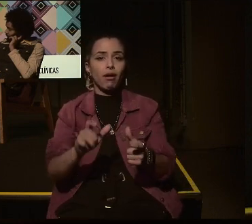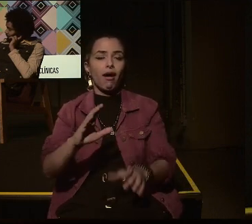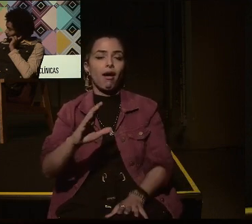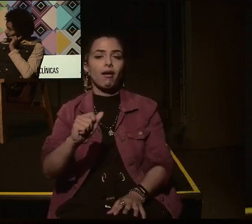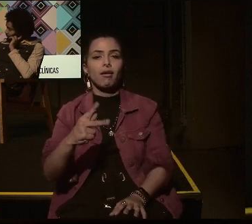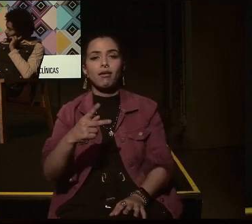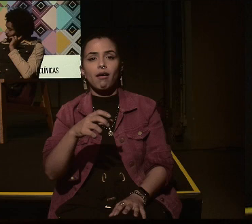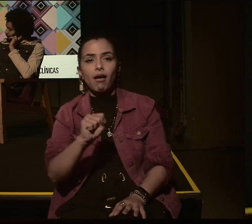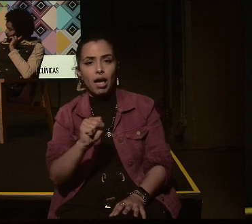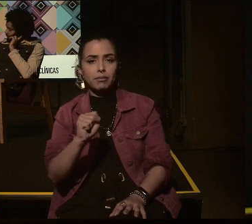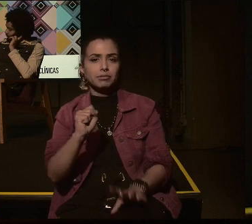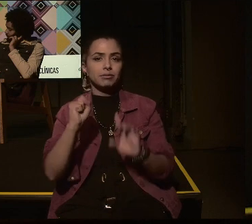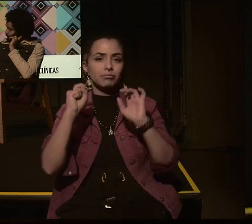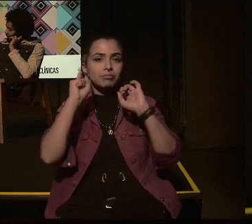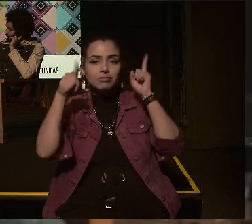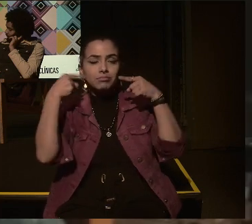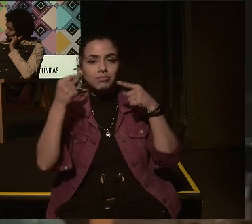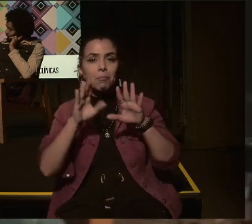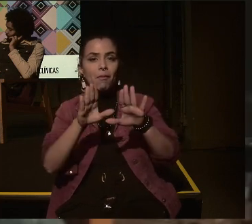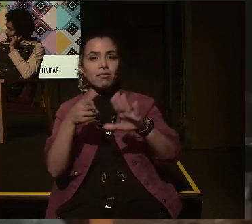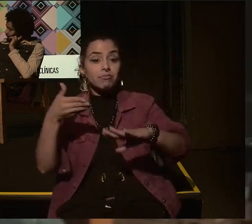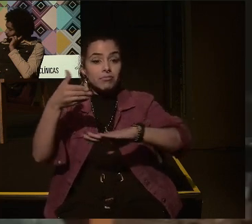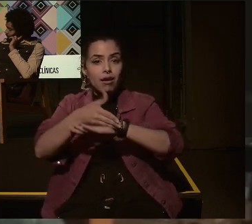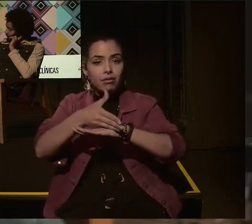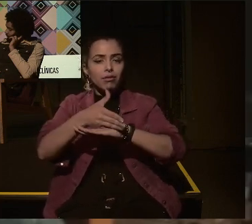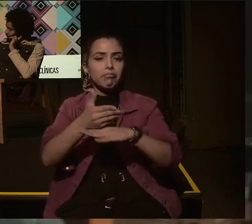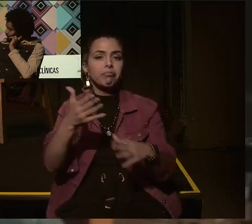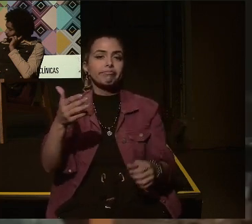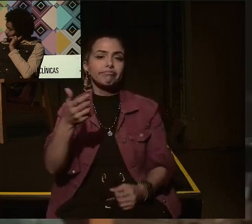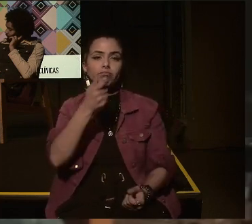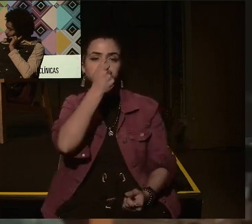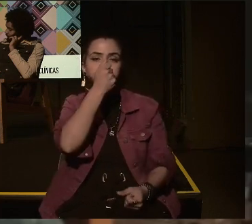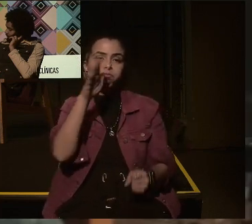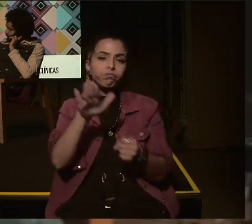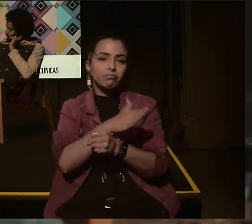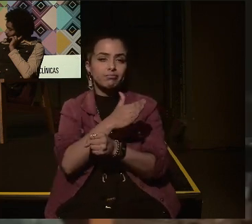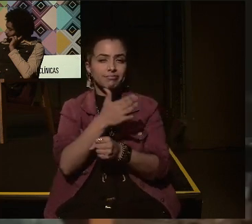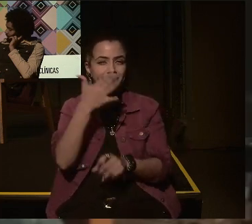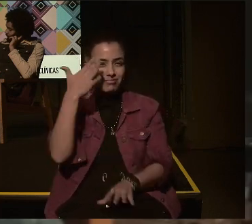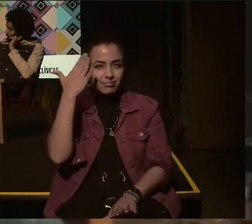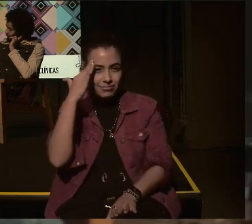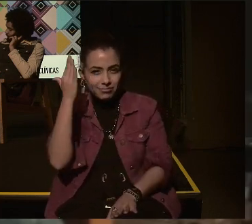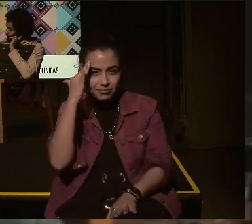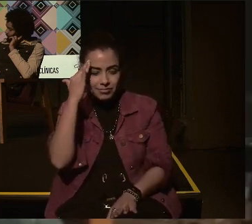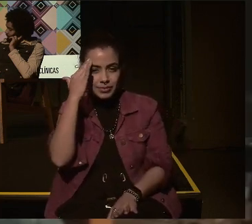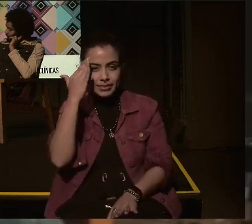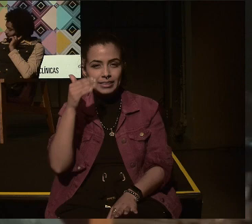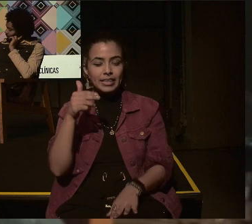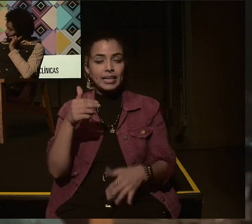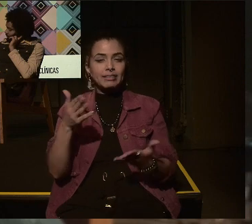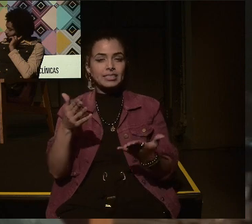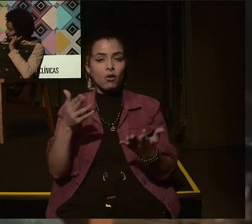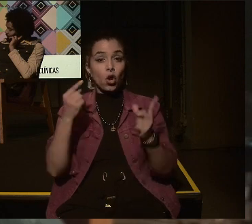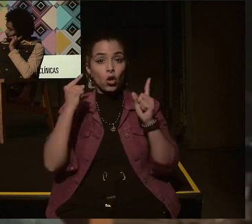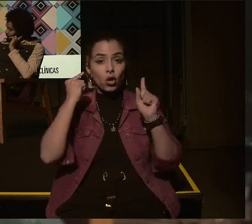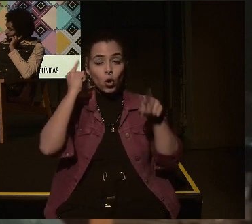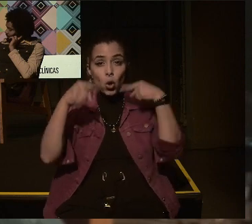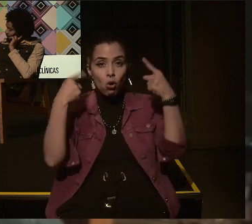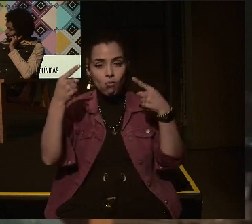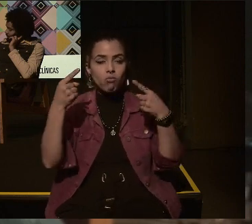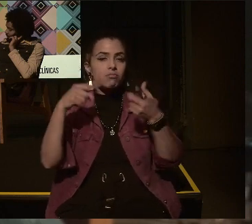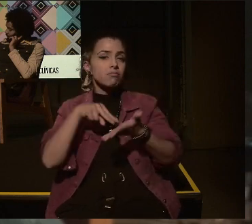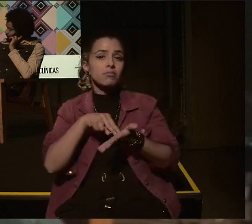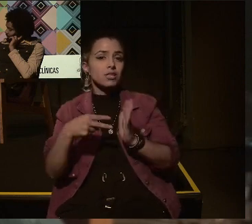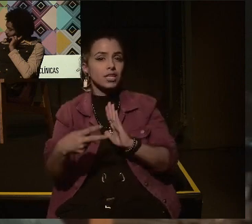Então, veja, encarar o manicômio é encarar essa lógica de cidade. Encarar o manicômio é encarar a branquitude.